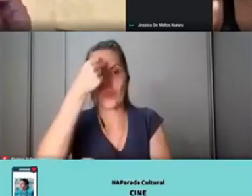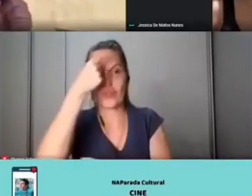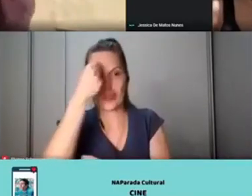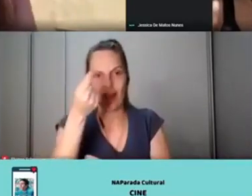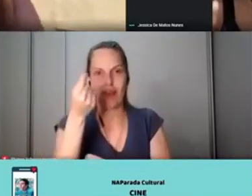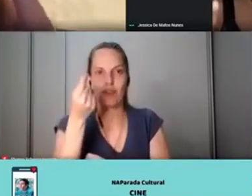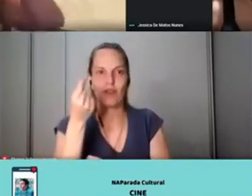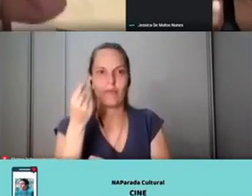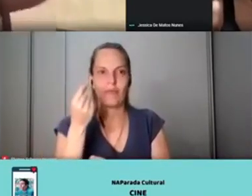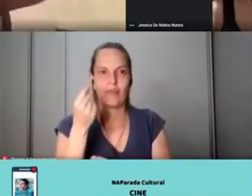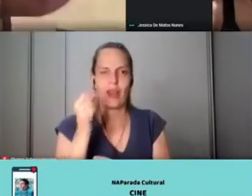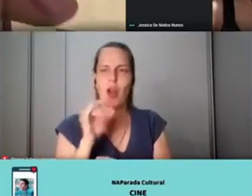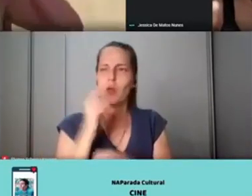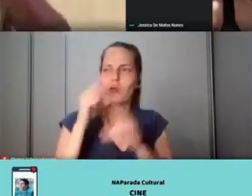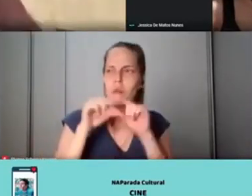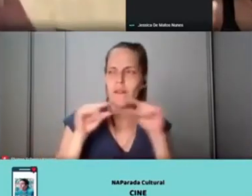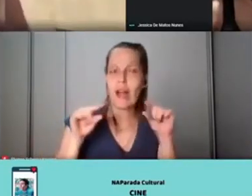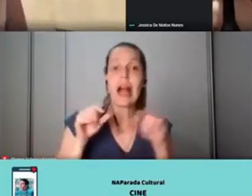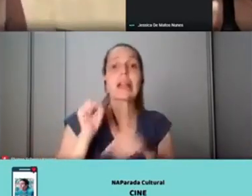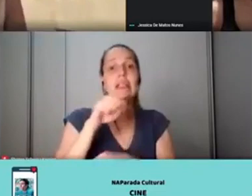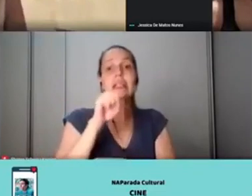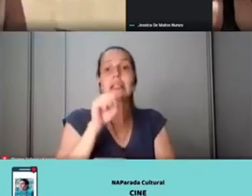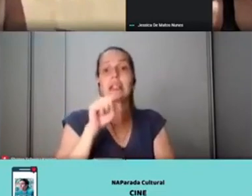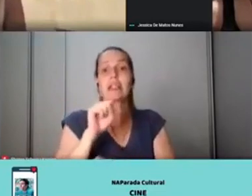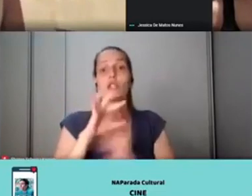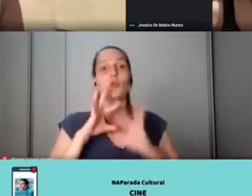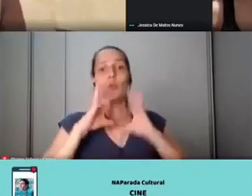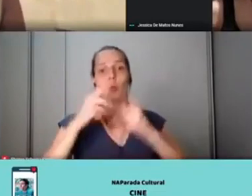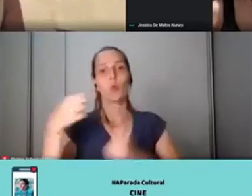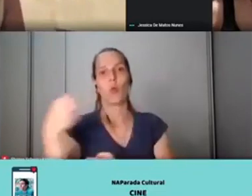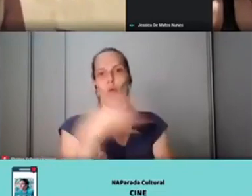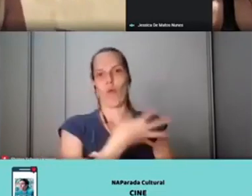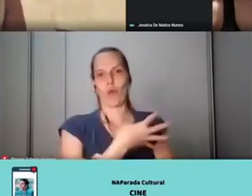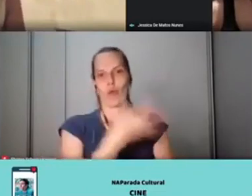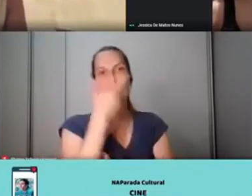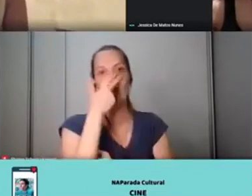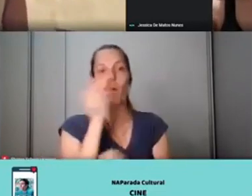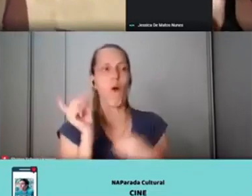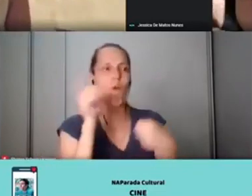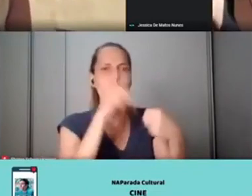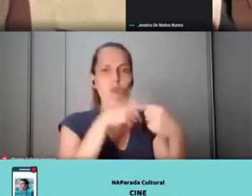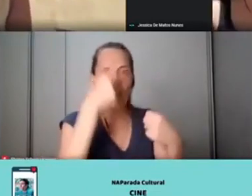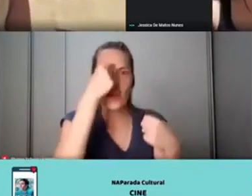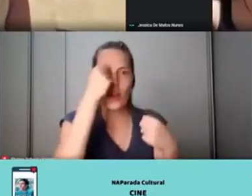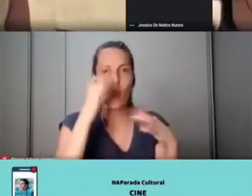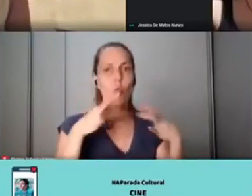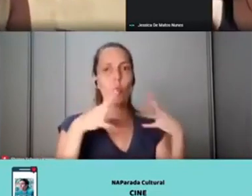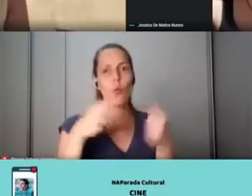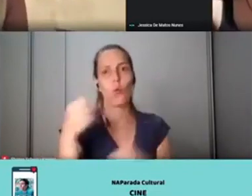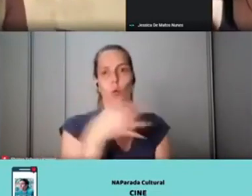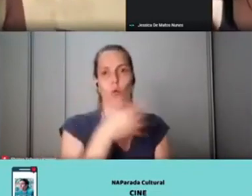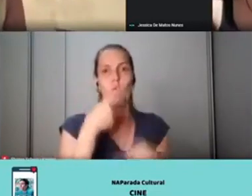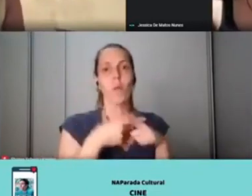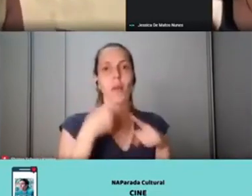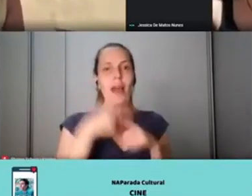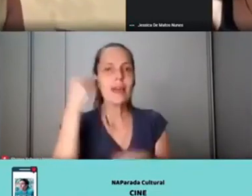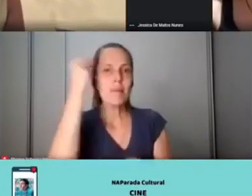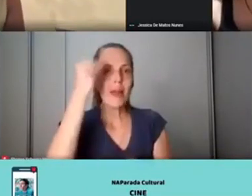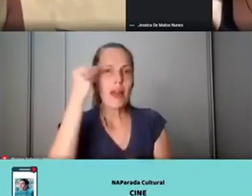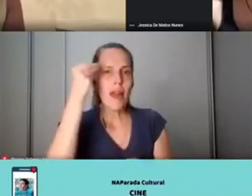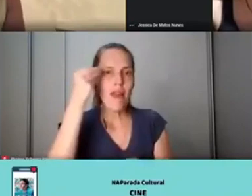última né? frase. Não, tudo novo, completamente novo, né? Porque é uma Uhum. experiência nova,